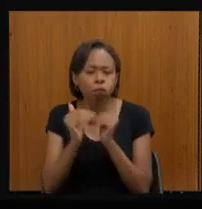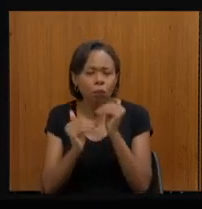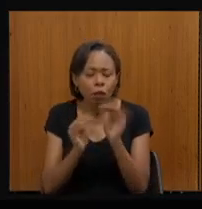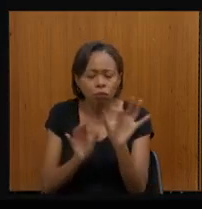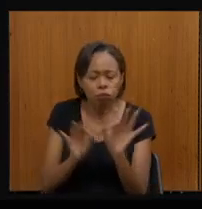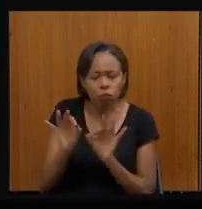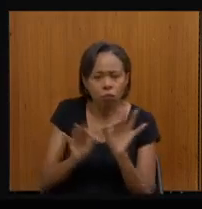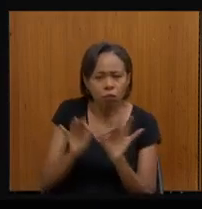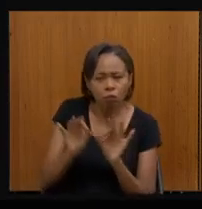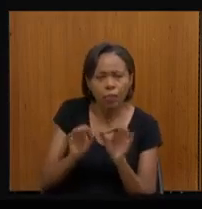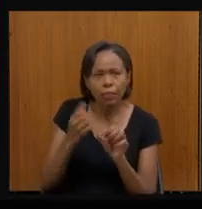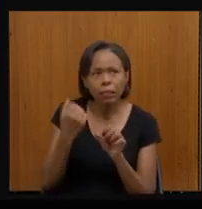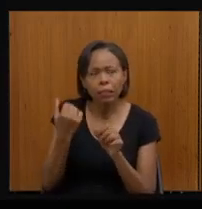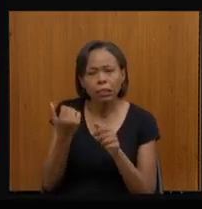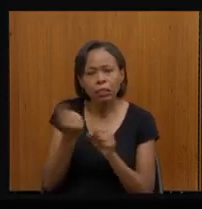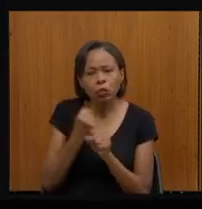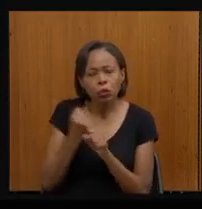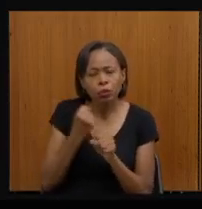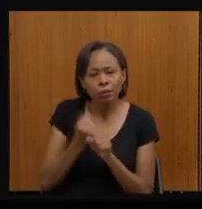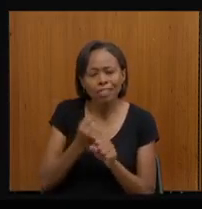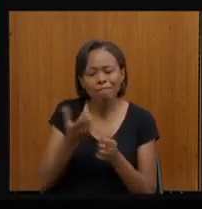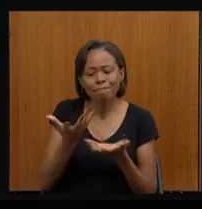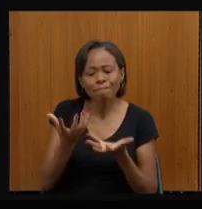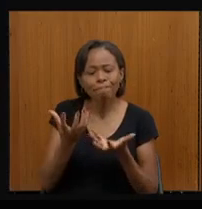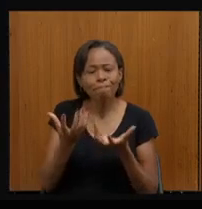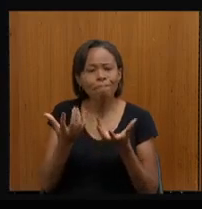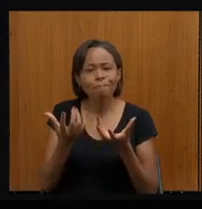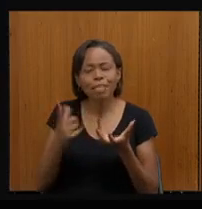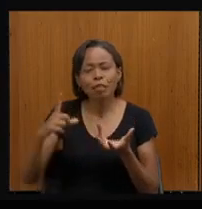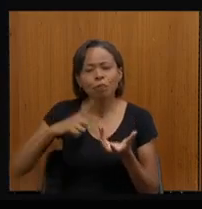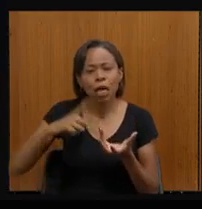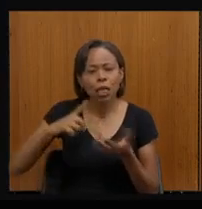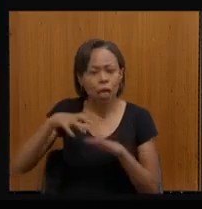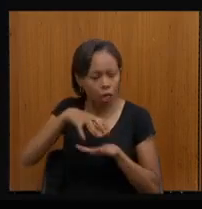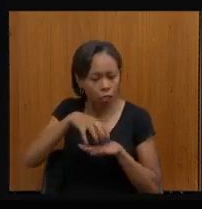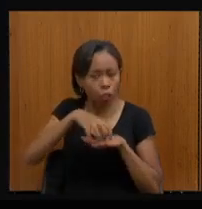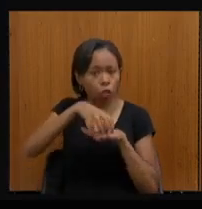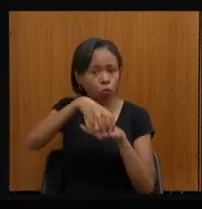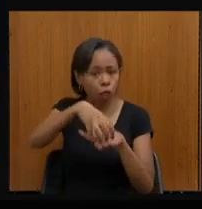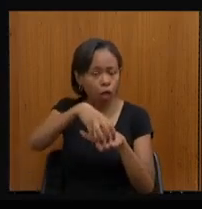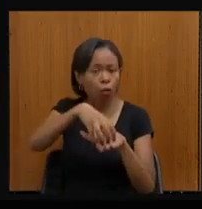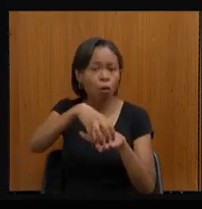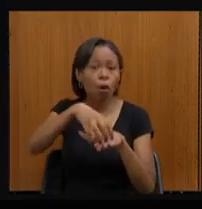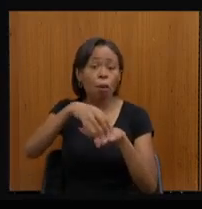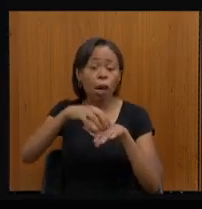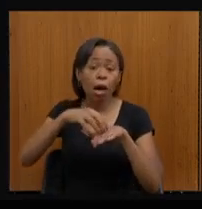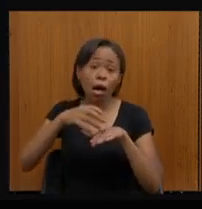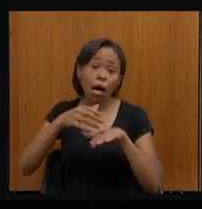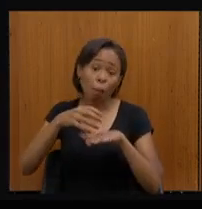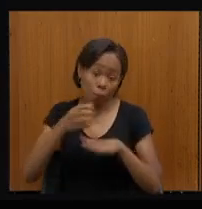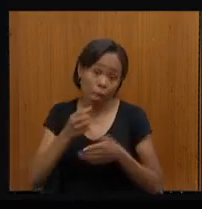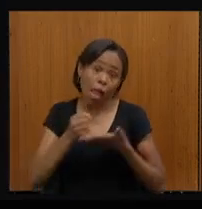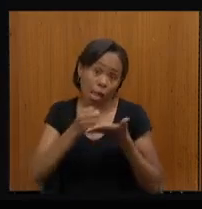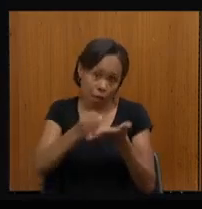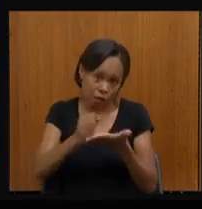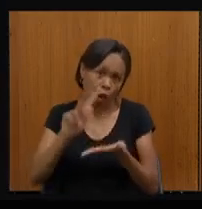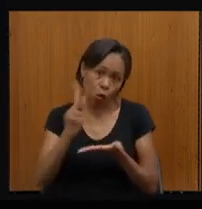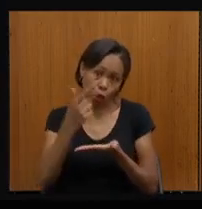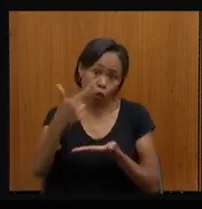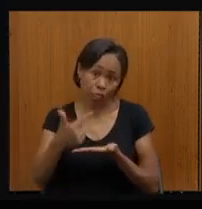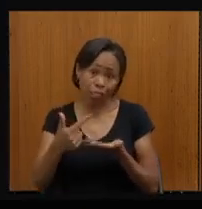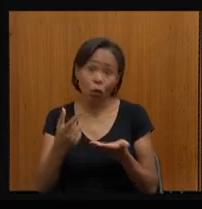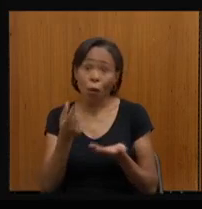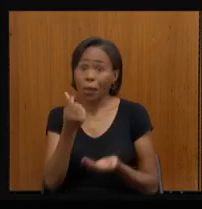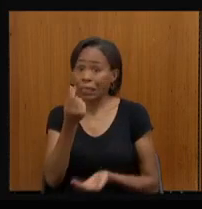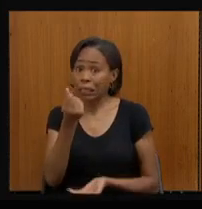tenha esse de transporte está a distribuição lugar do hidrogênio é um curso